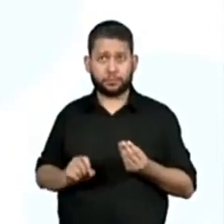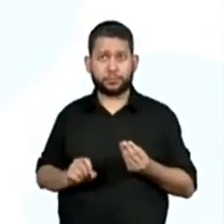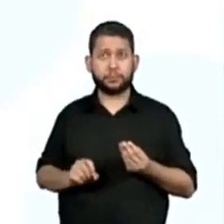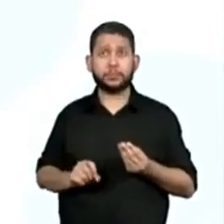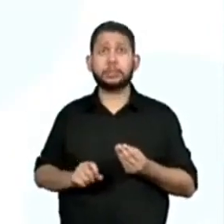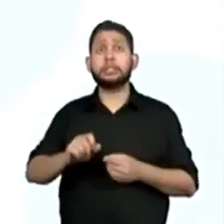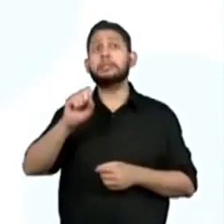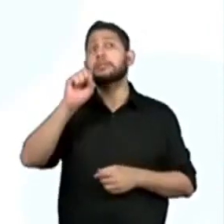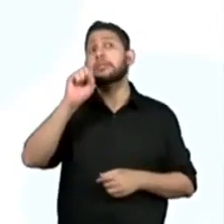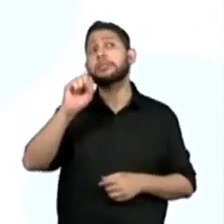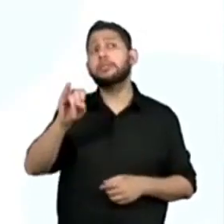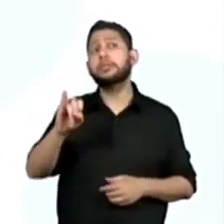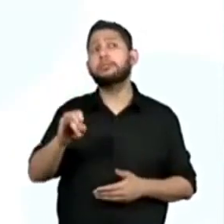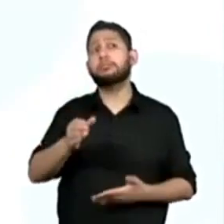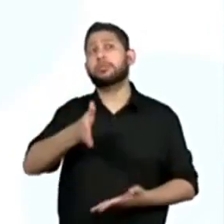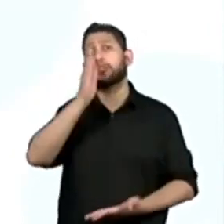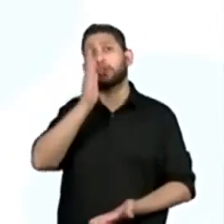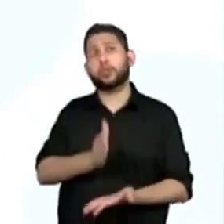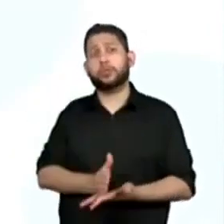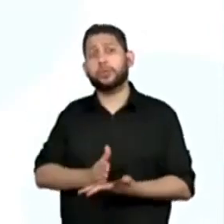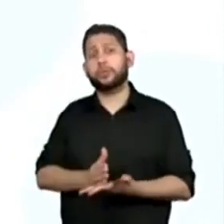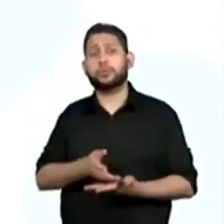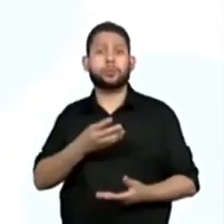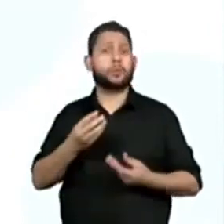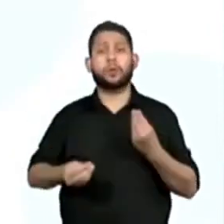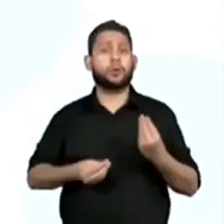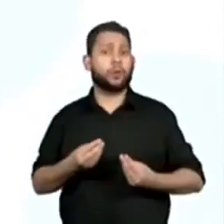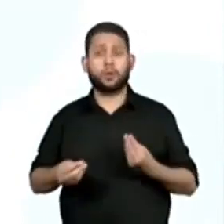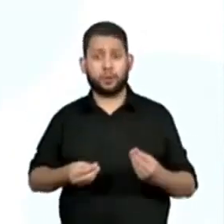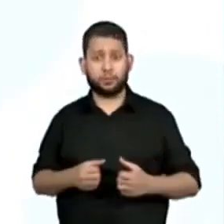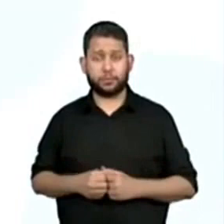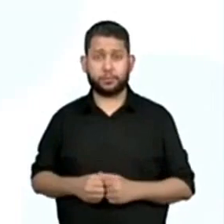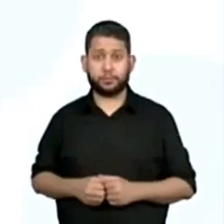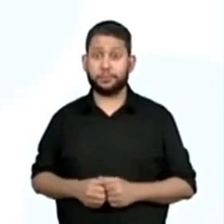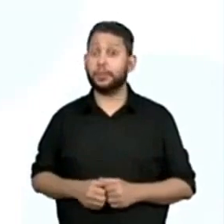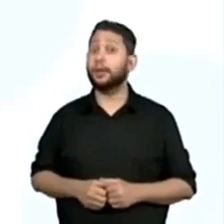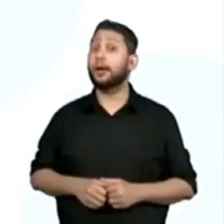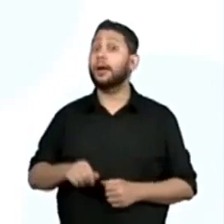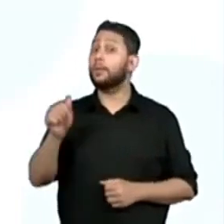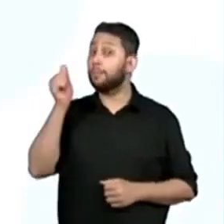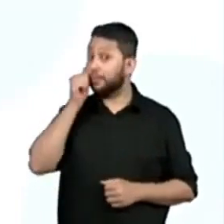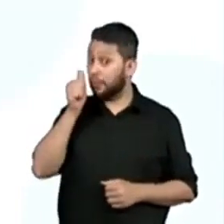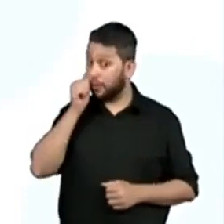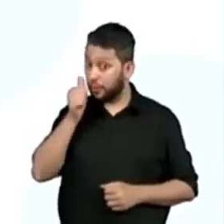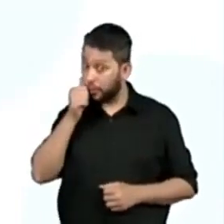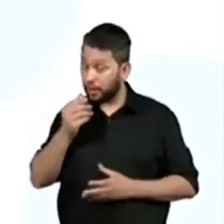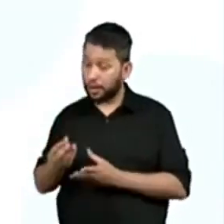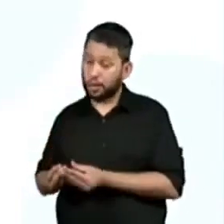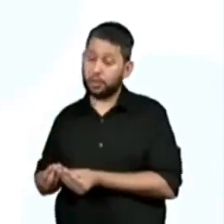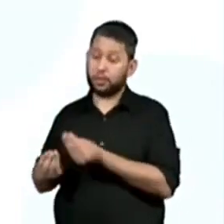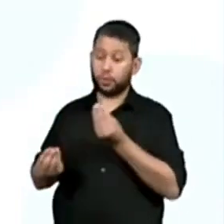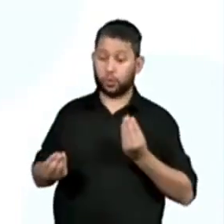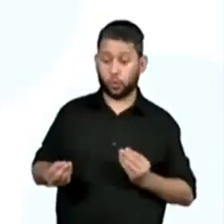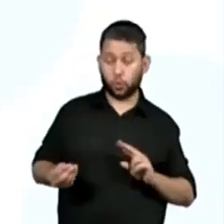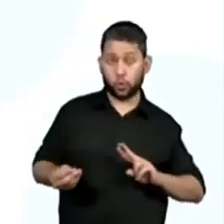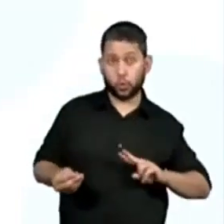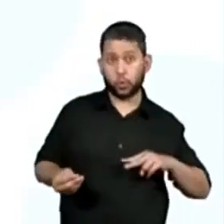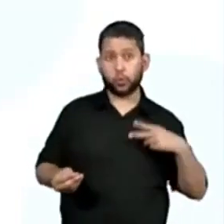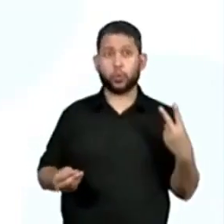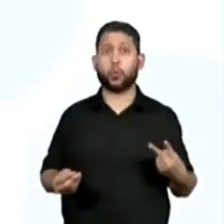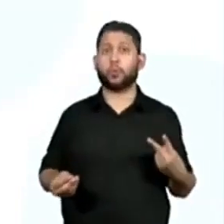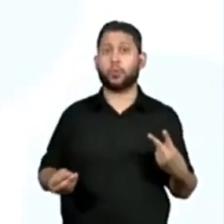34 pedaços de chocolate Oi andrelina ficou com o dobro